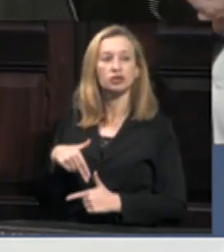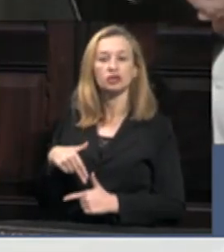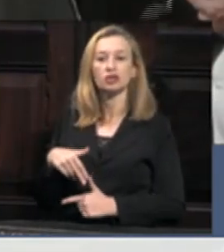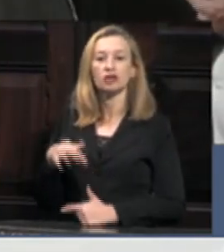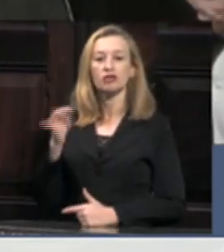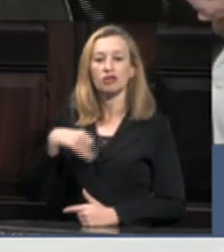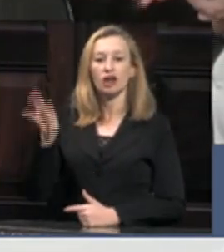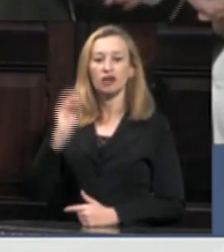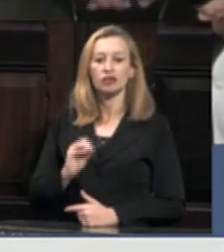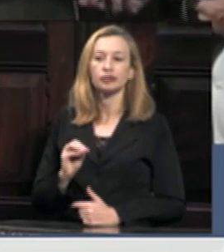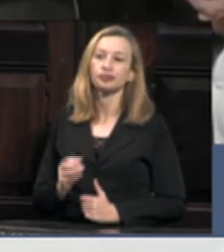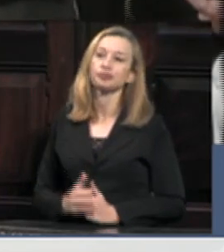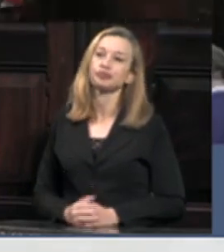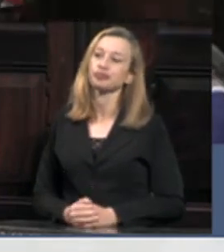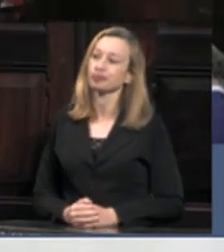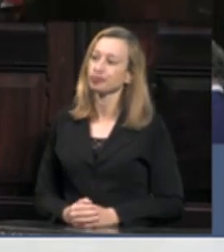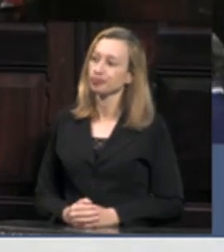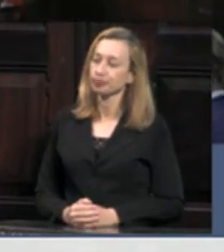Serafim.